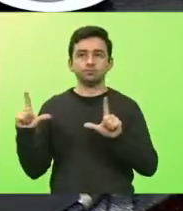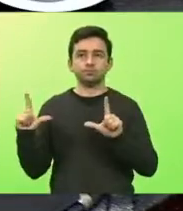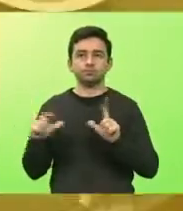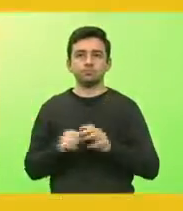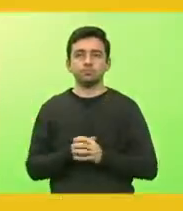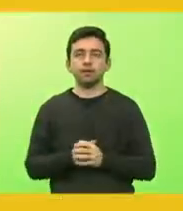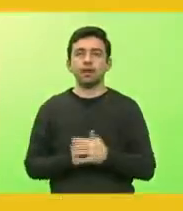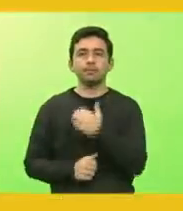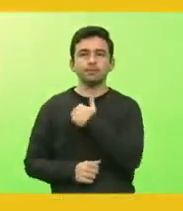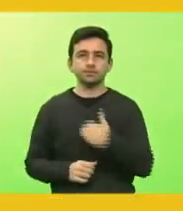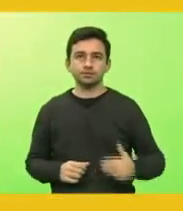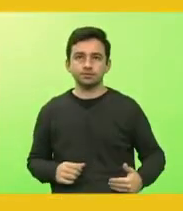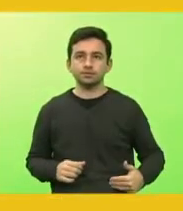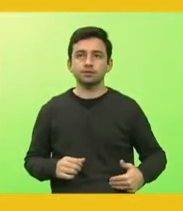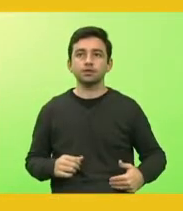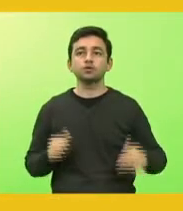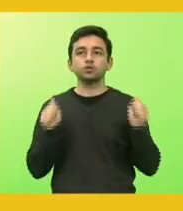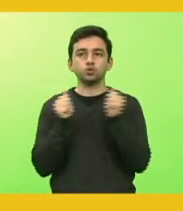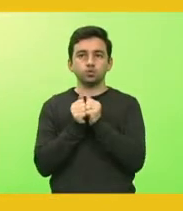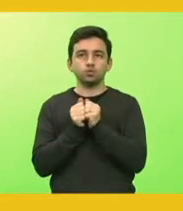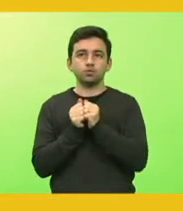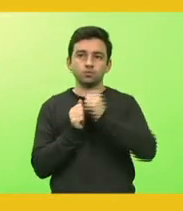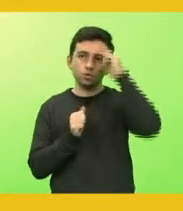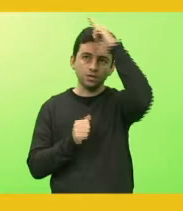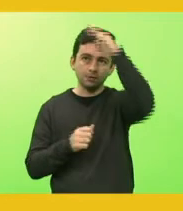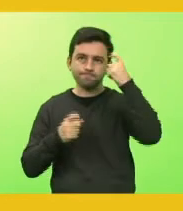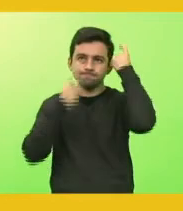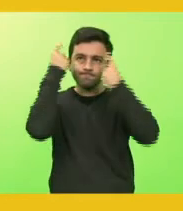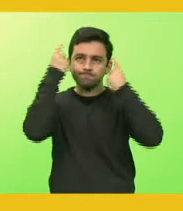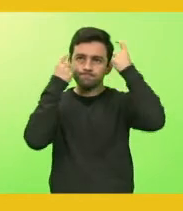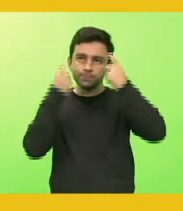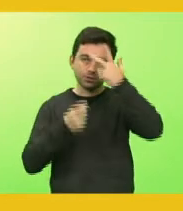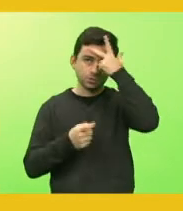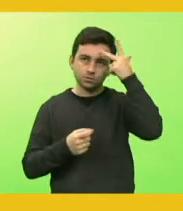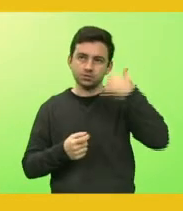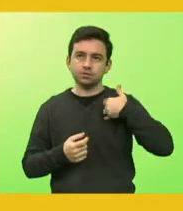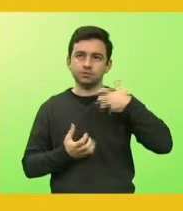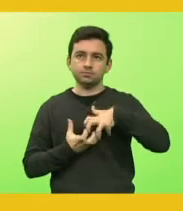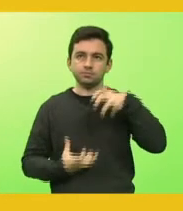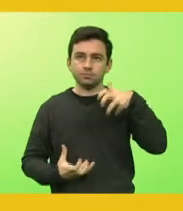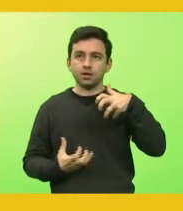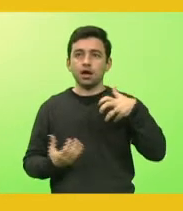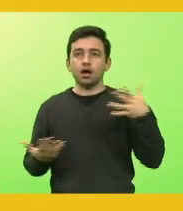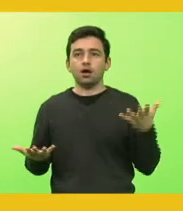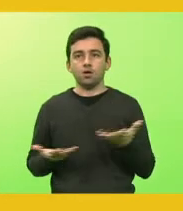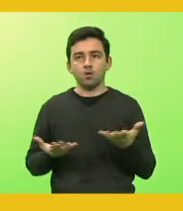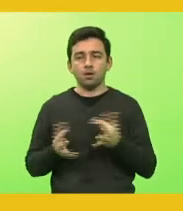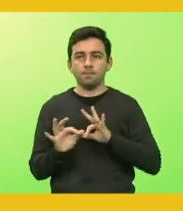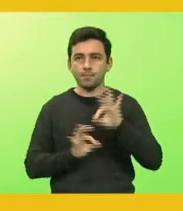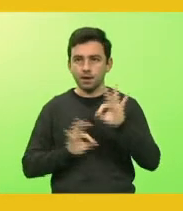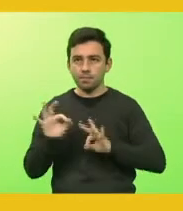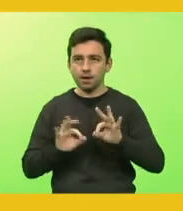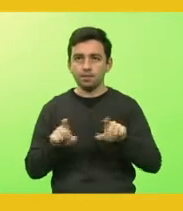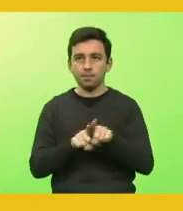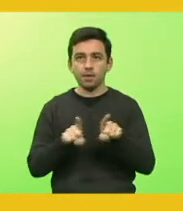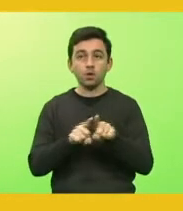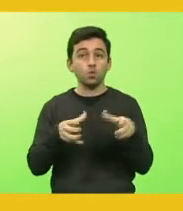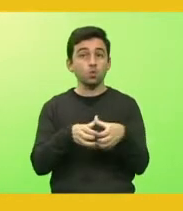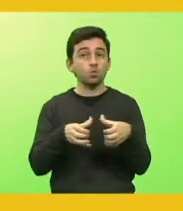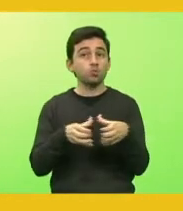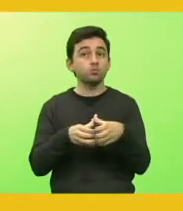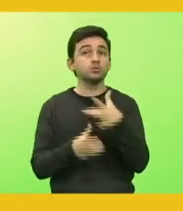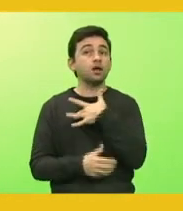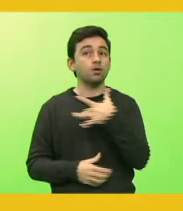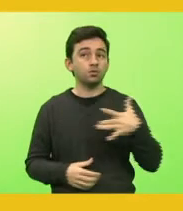Damares e o presidente Bolsonaro, preocupados com os idosos, agora providenciaram que as equipes de saúde da família passem também